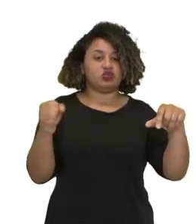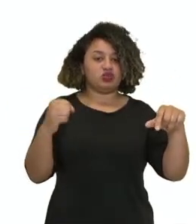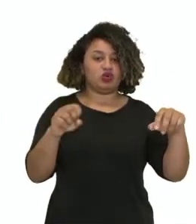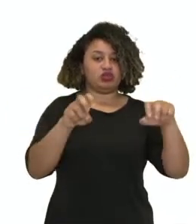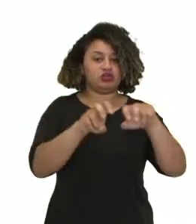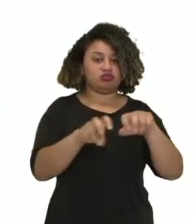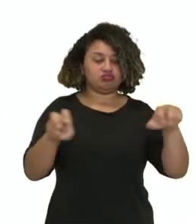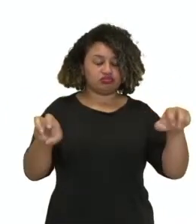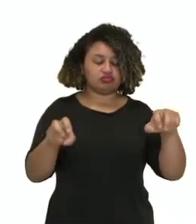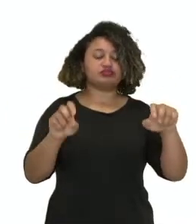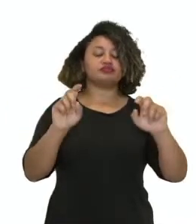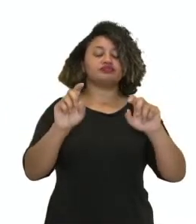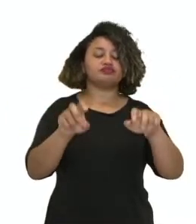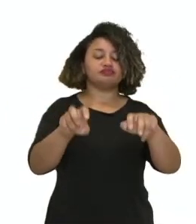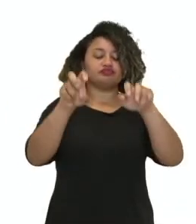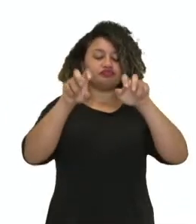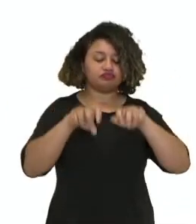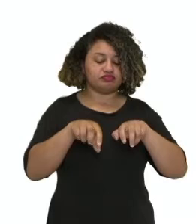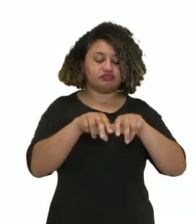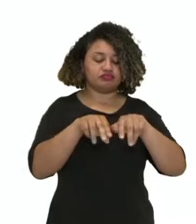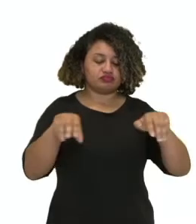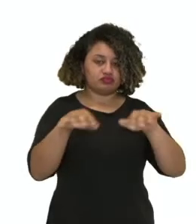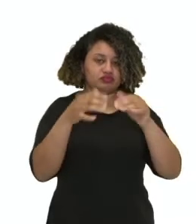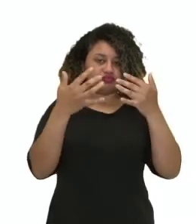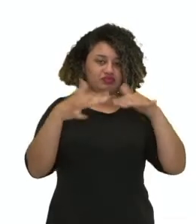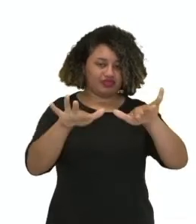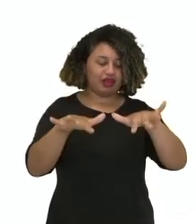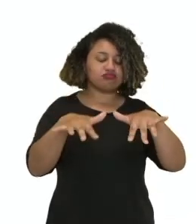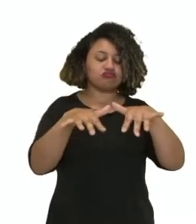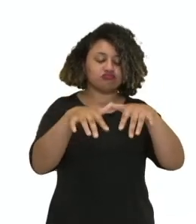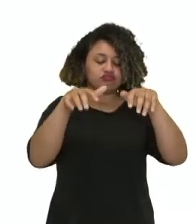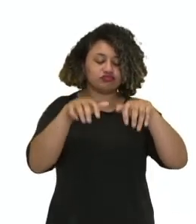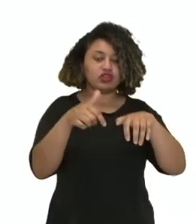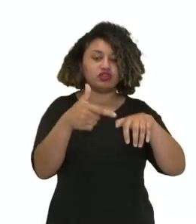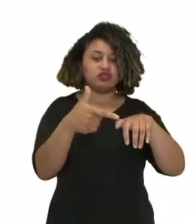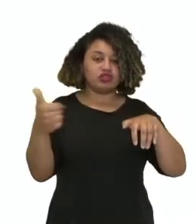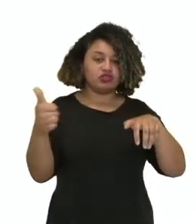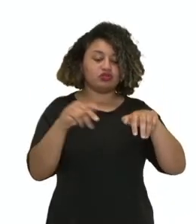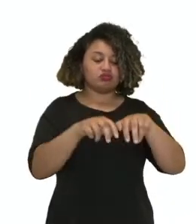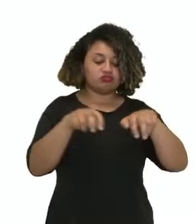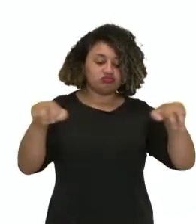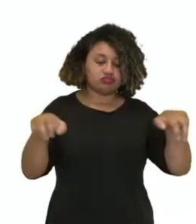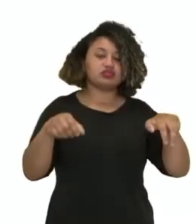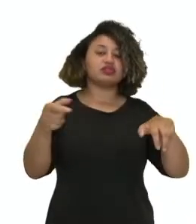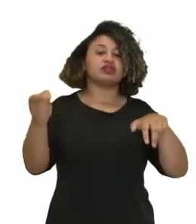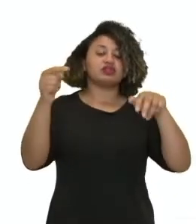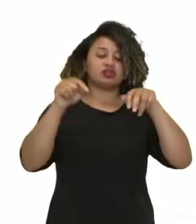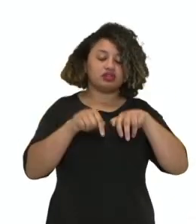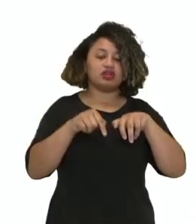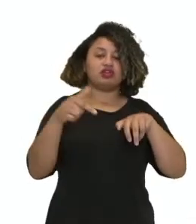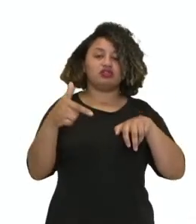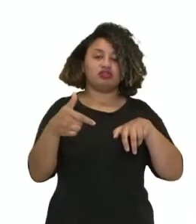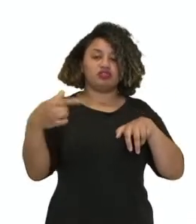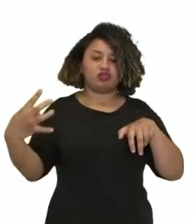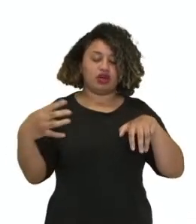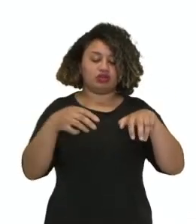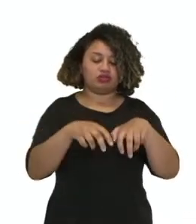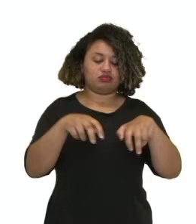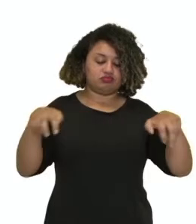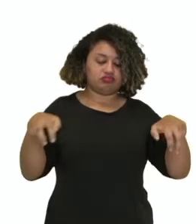assentos, a segunda, 21, e a terceira, 24. E assim por